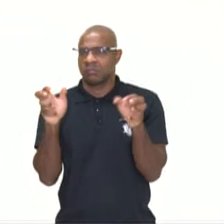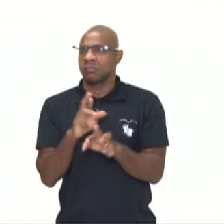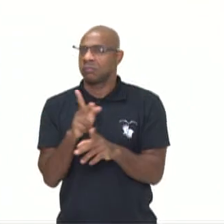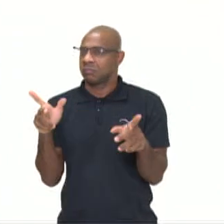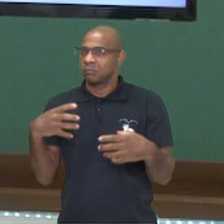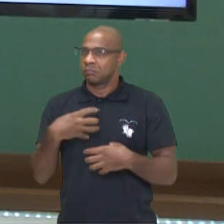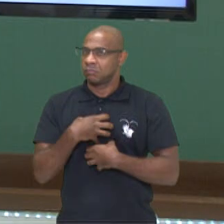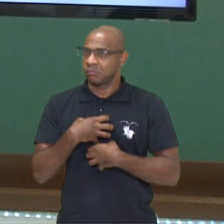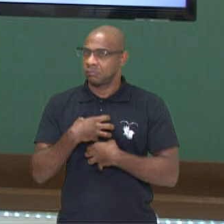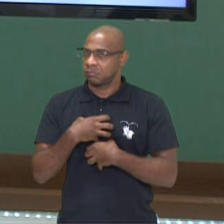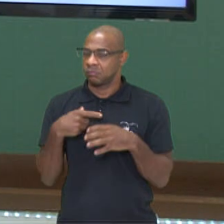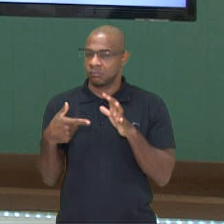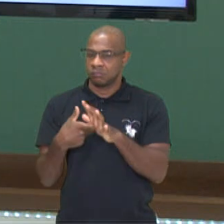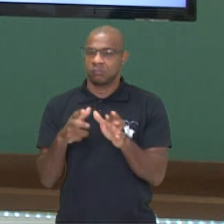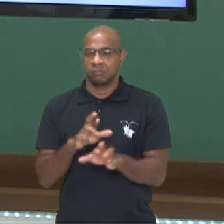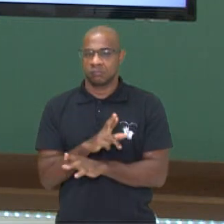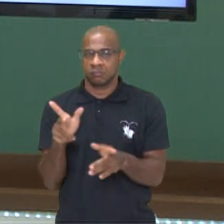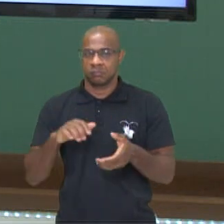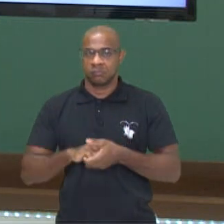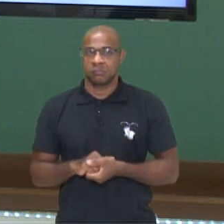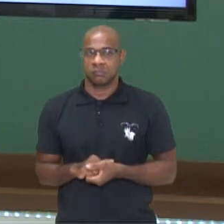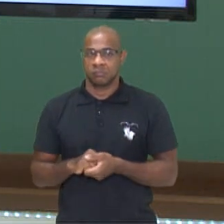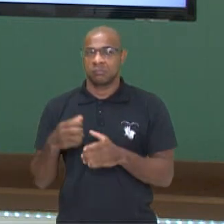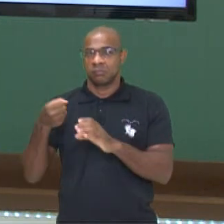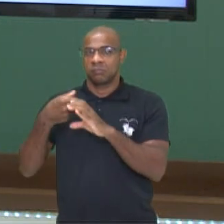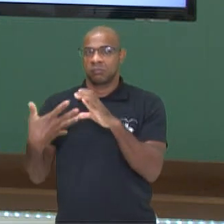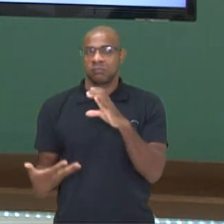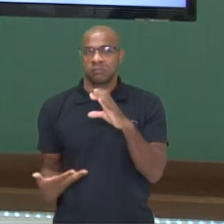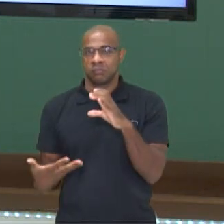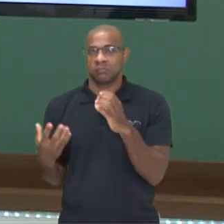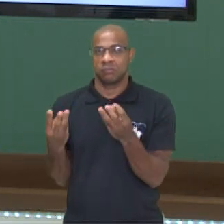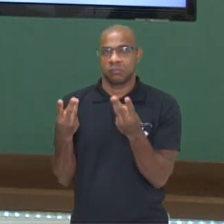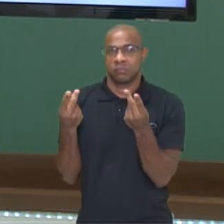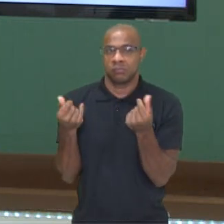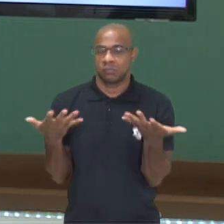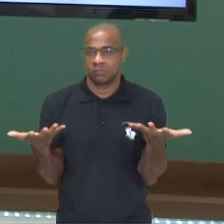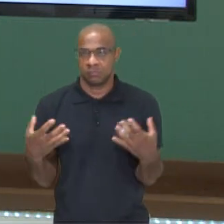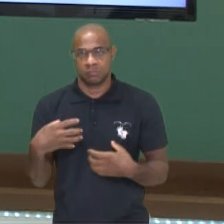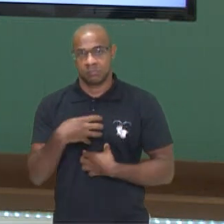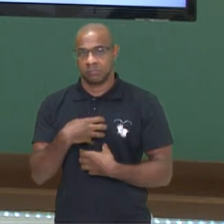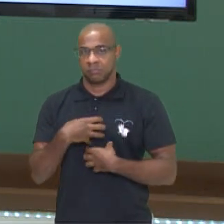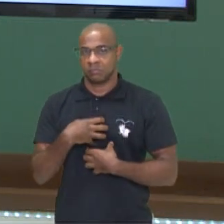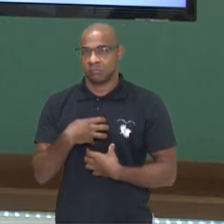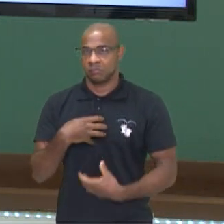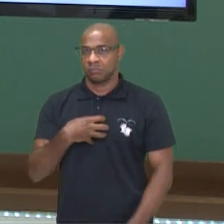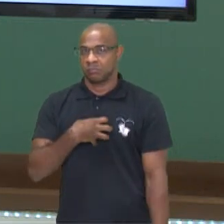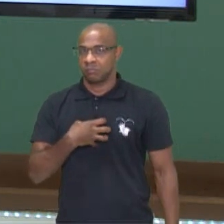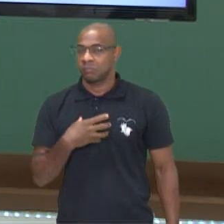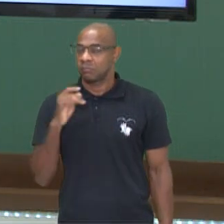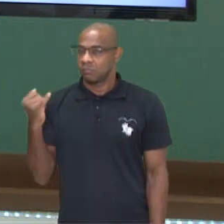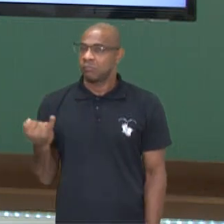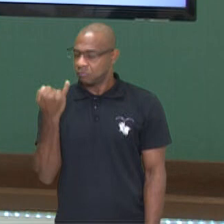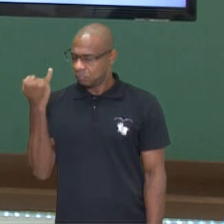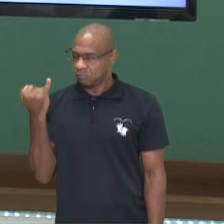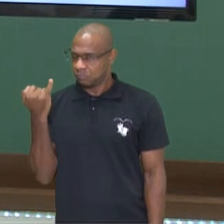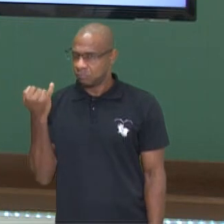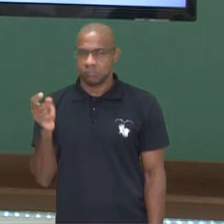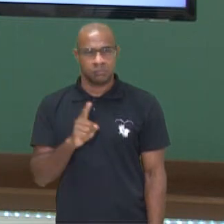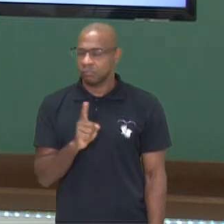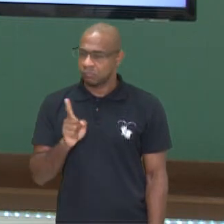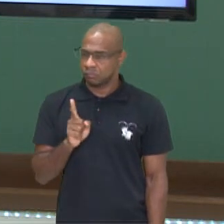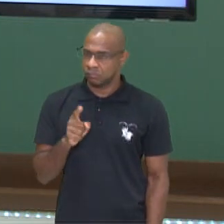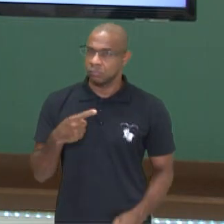diferença. Vejamos só, as características, qualidades ou estados são importantes? Sim ou não? Por